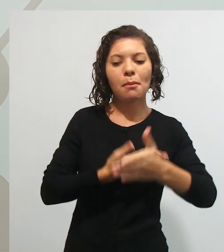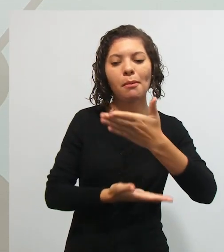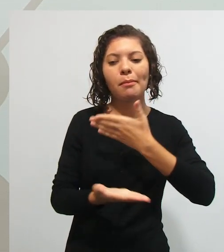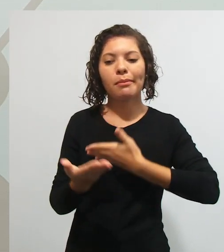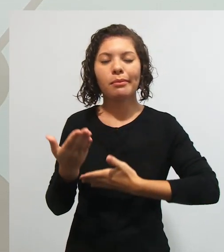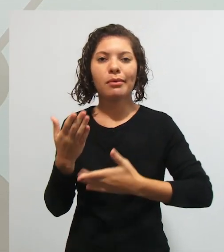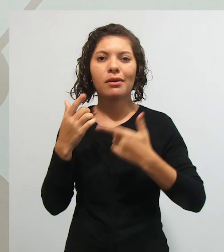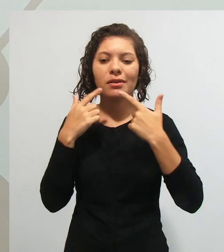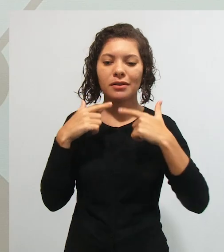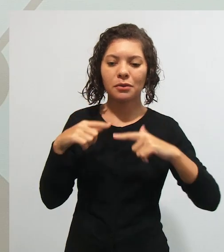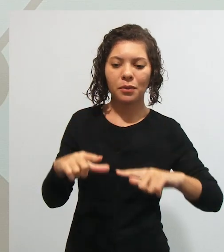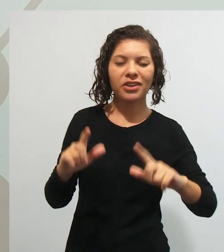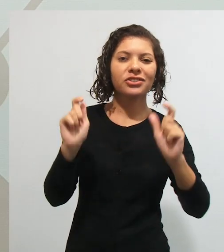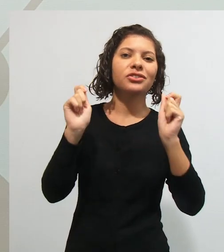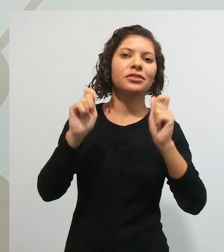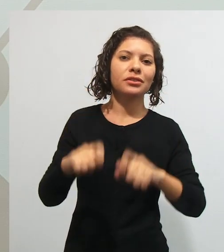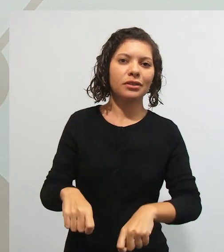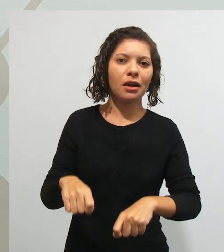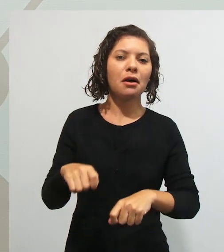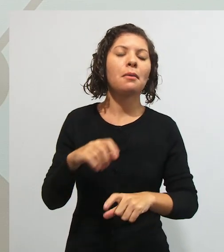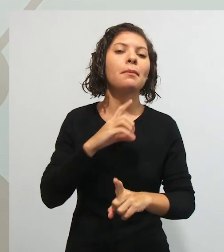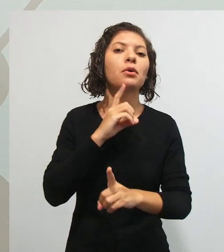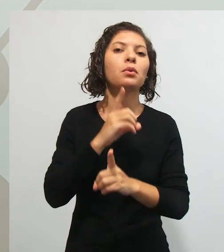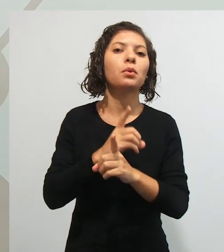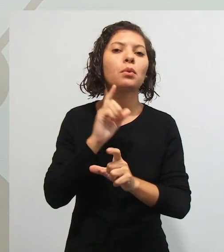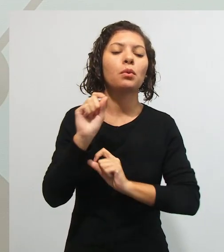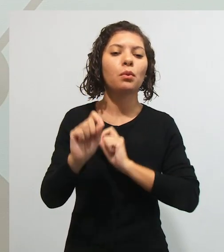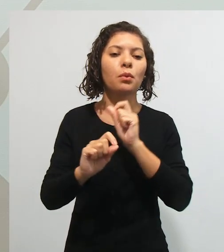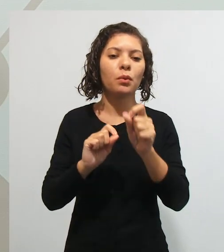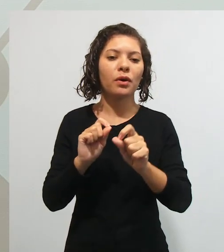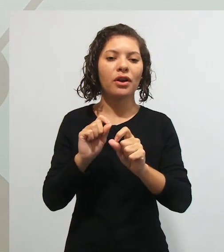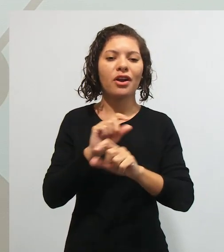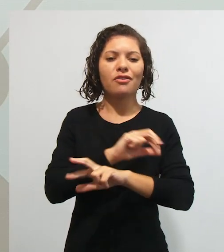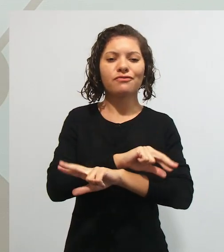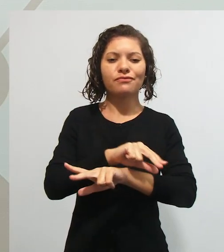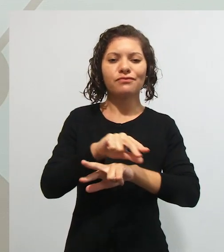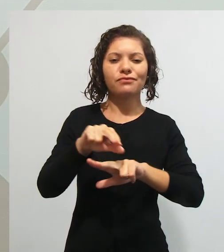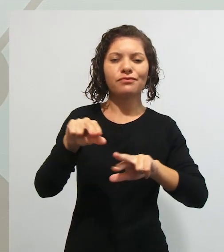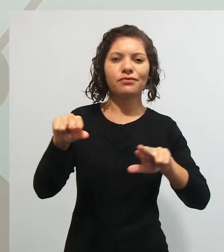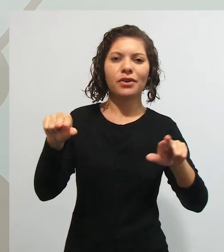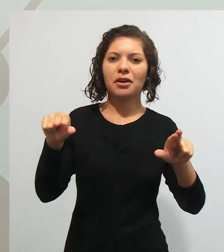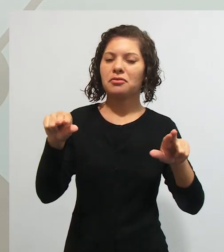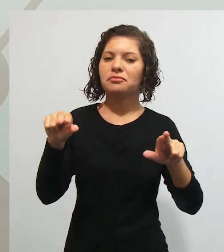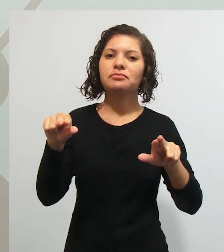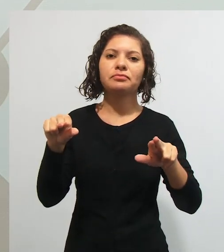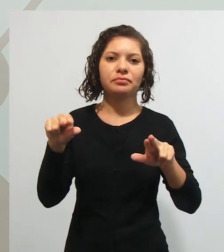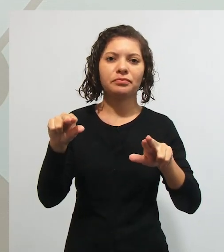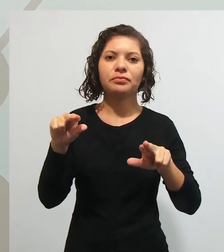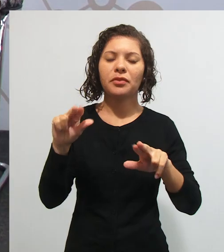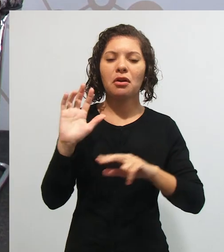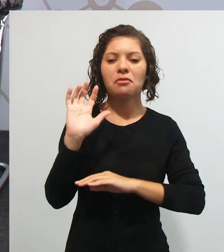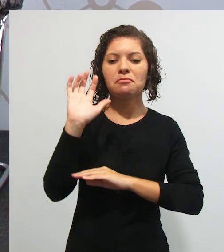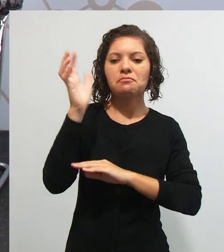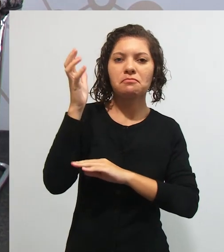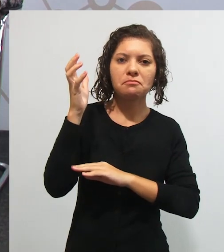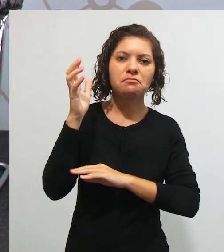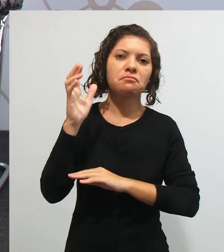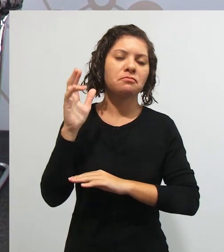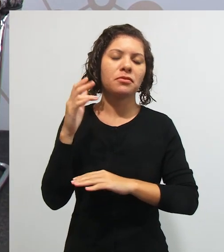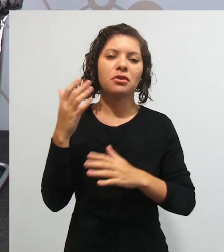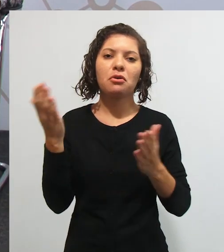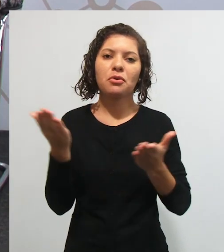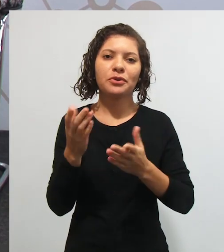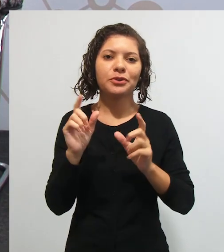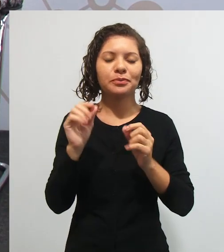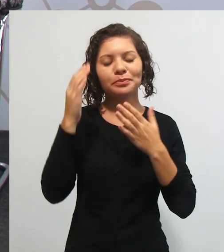por meio da linguagem, nós podemos sim encontrar as possíveis soluções para as coisas que nos cercam na